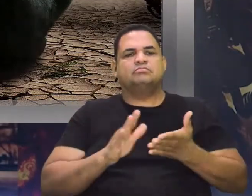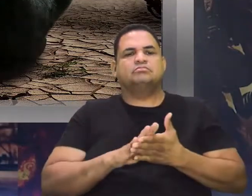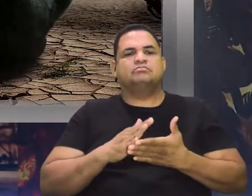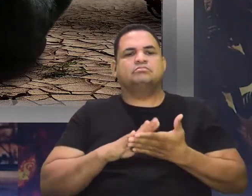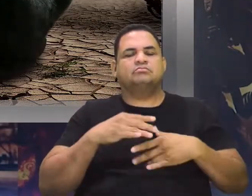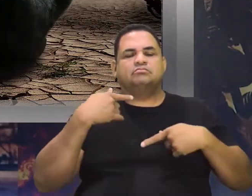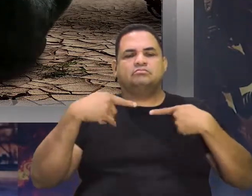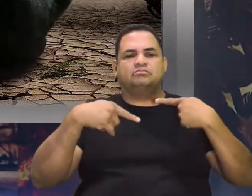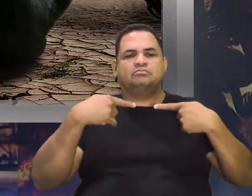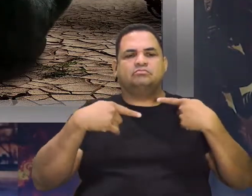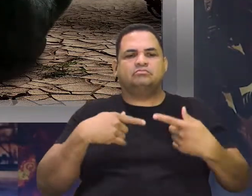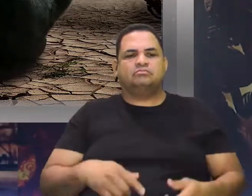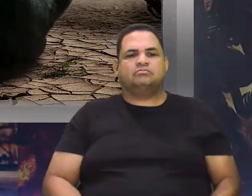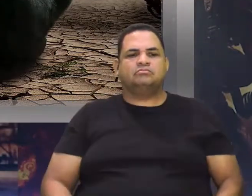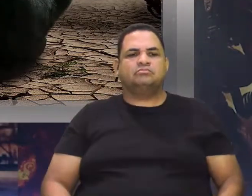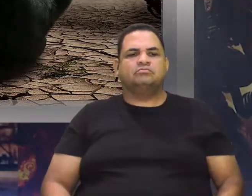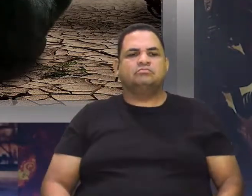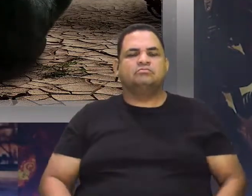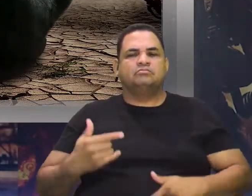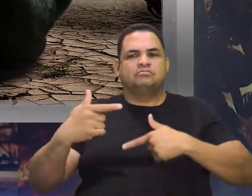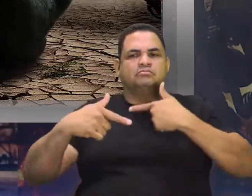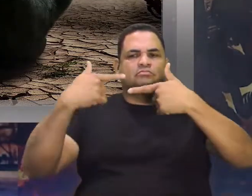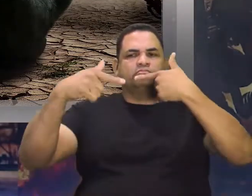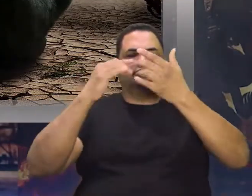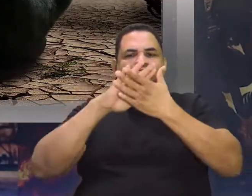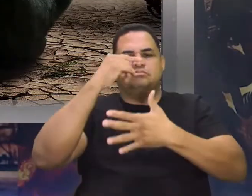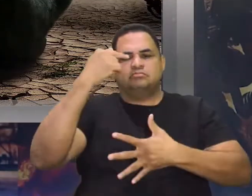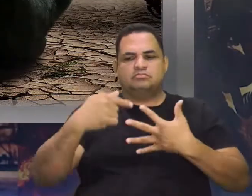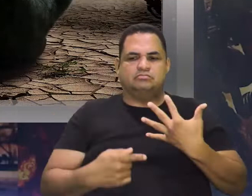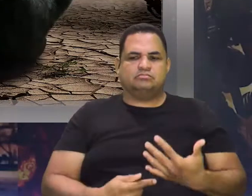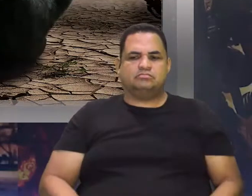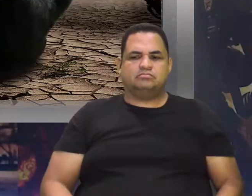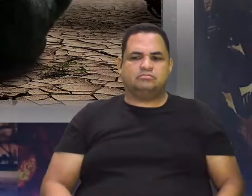essa discussão, essa evolução das espécies.